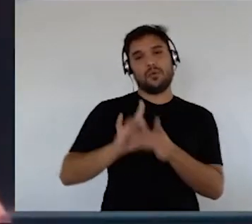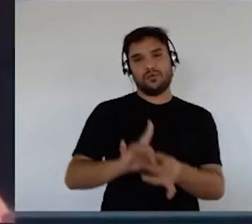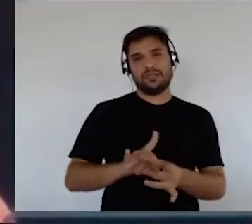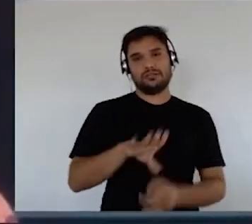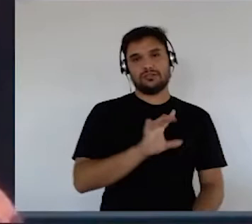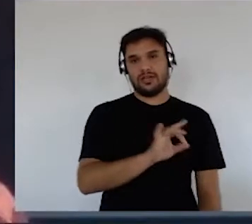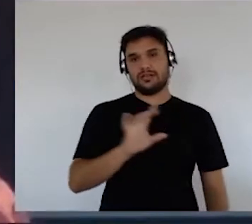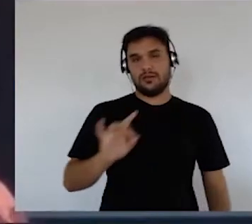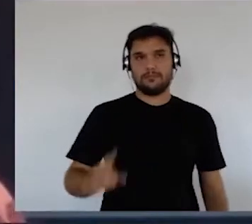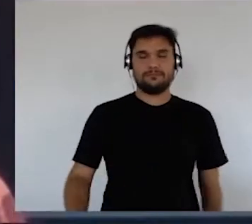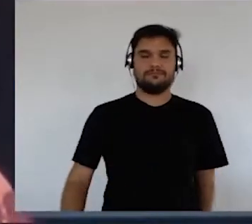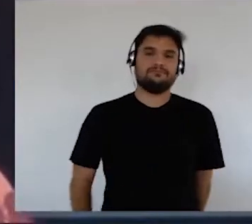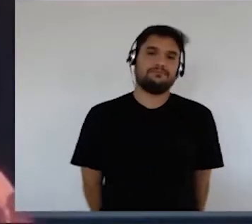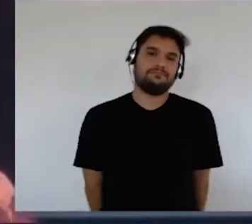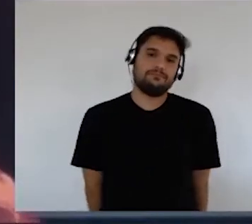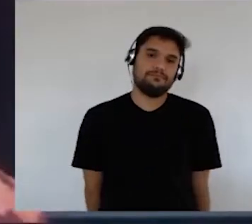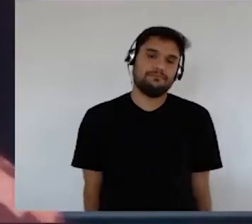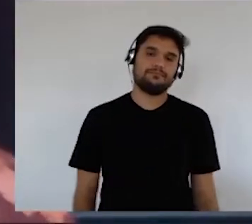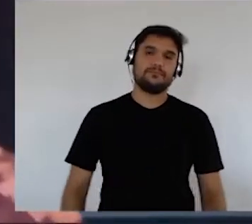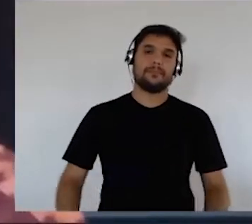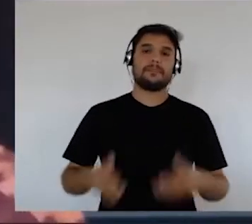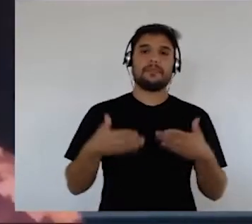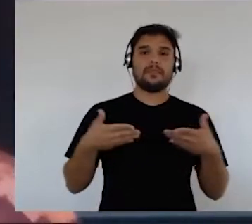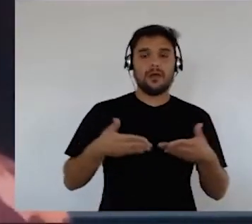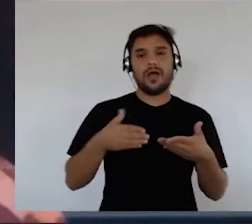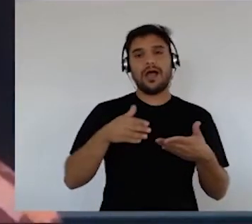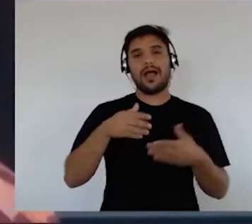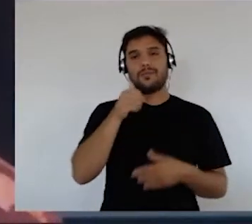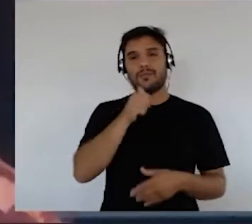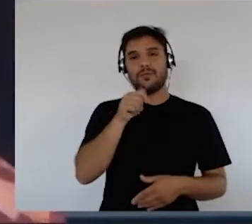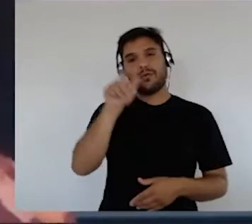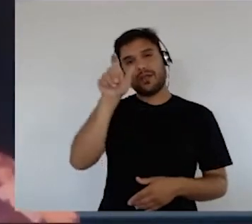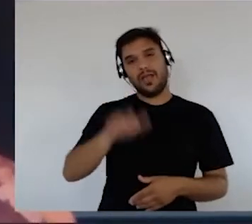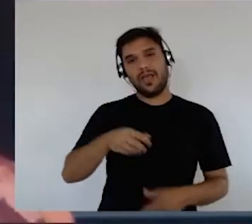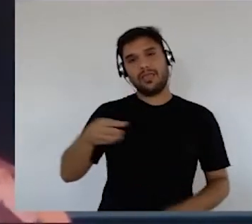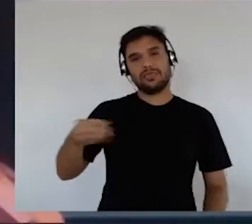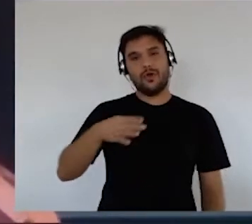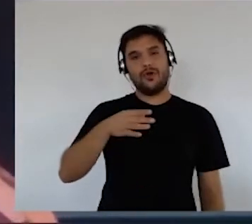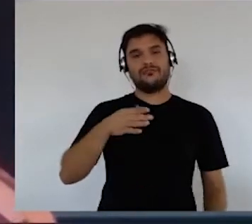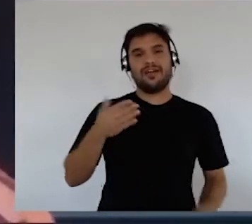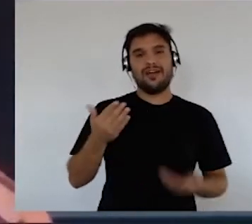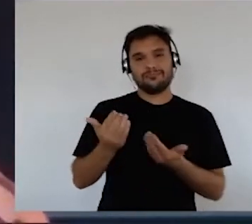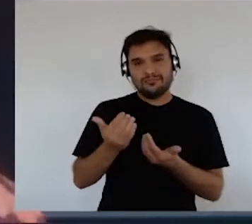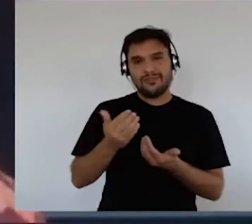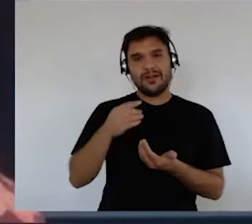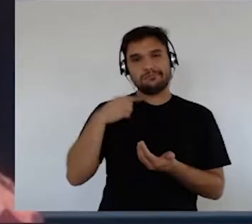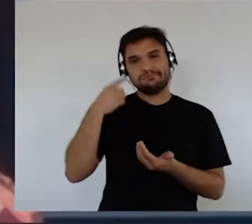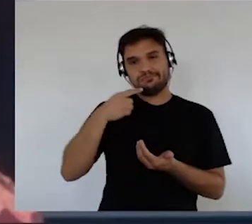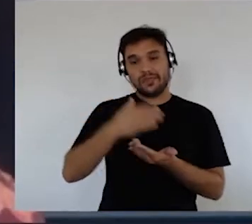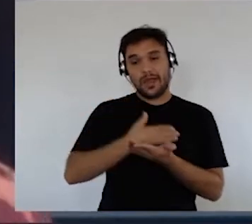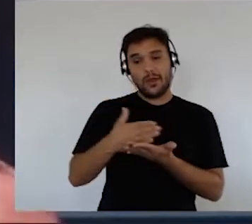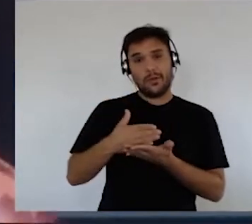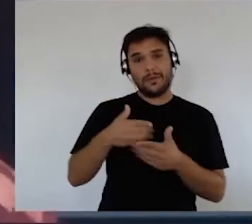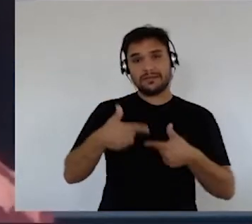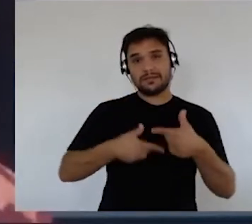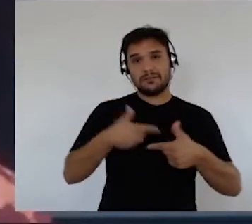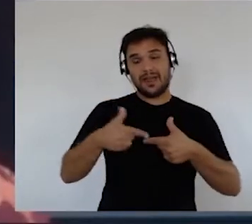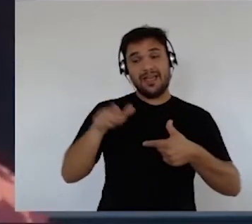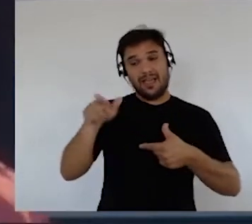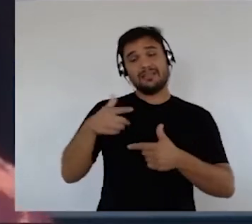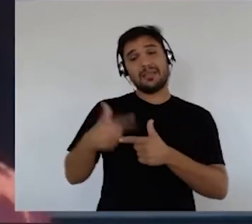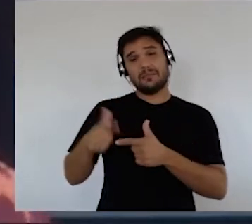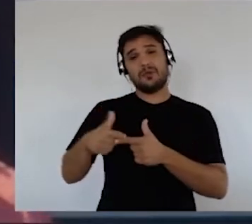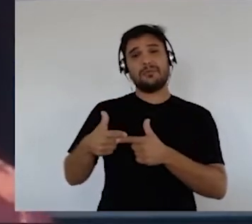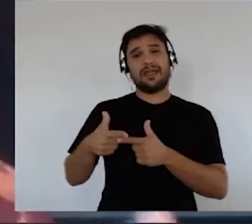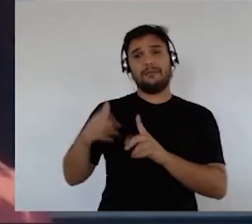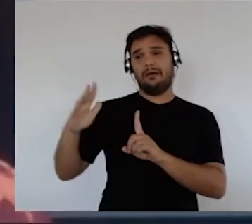viver. Então, a jovem advogada, por exemplo, quando ingressa no mercado de trabalho, ela tem problemas muito maiores